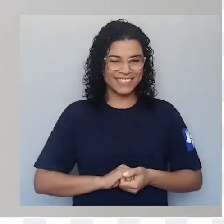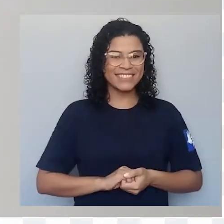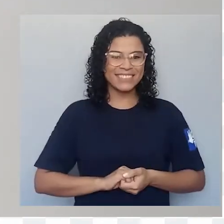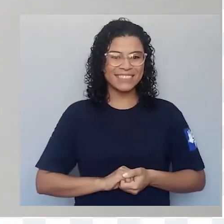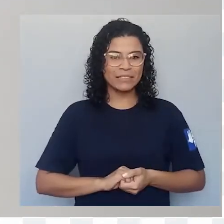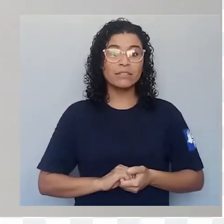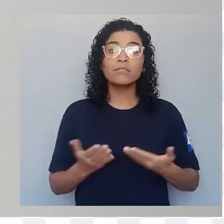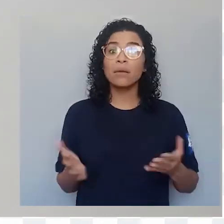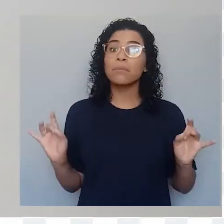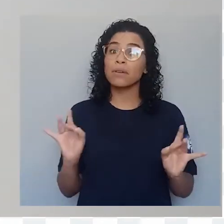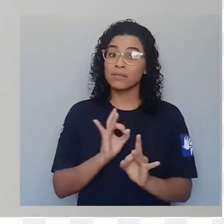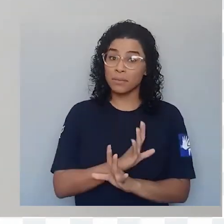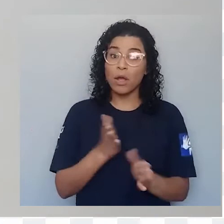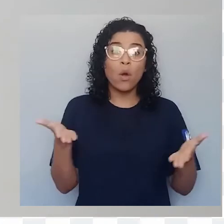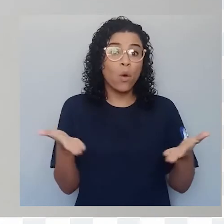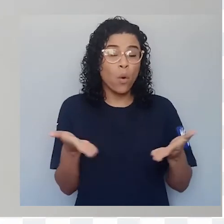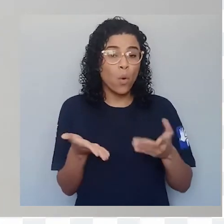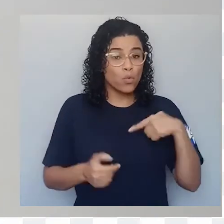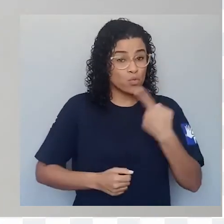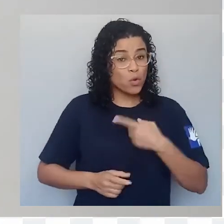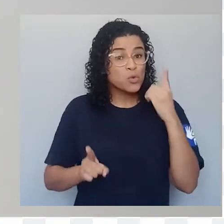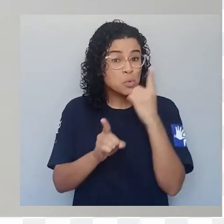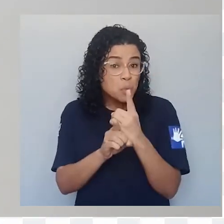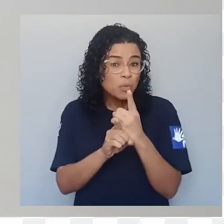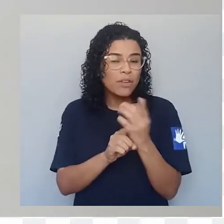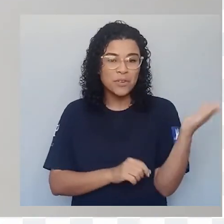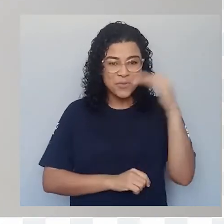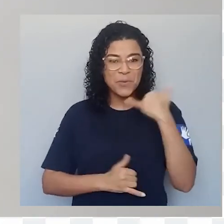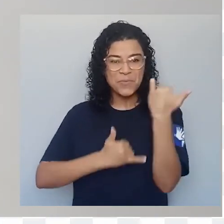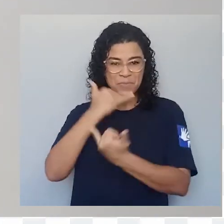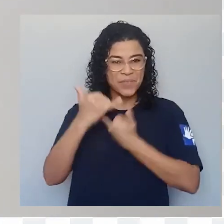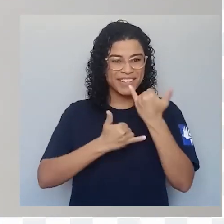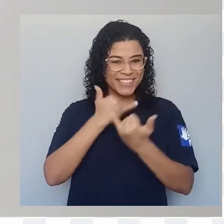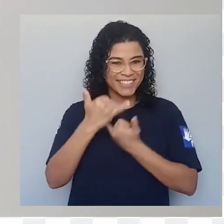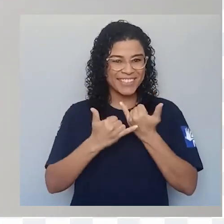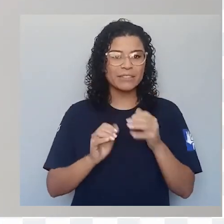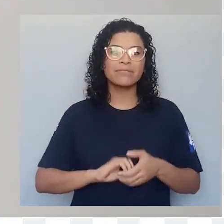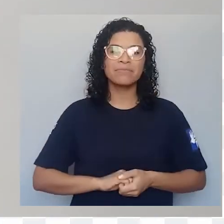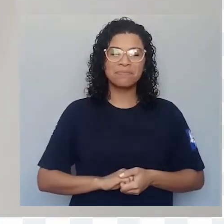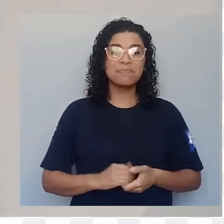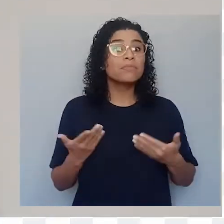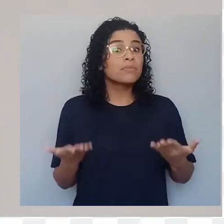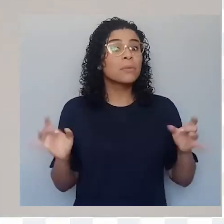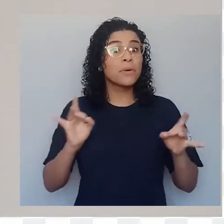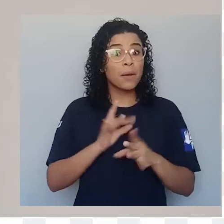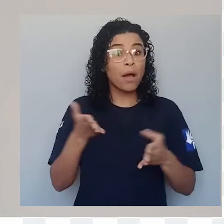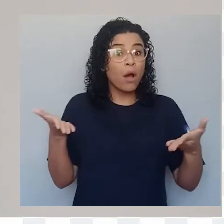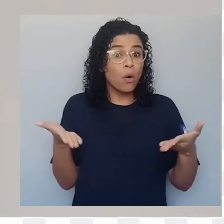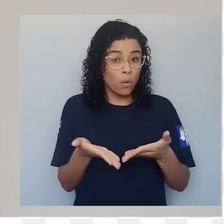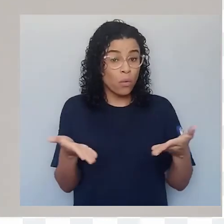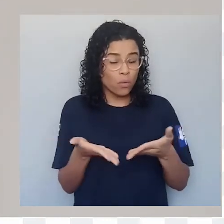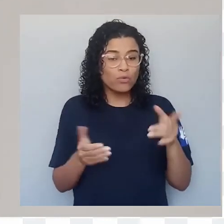experimente. E para finalizar o dia de hoje, vamos para uma brincadeira? Para encerrar